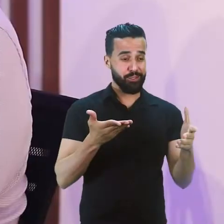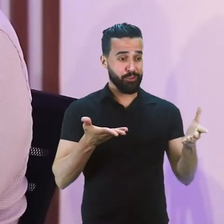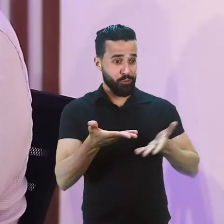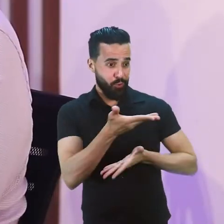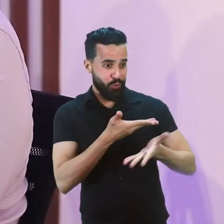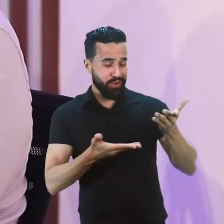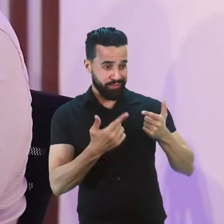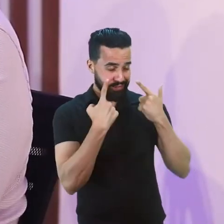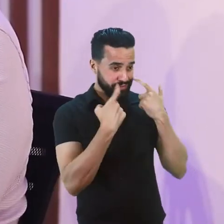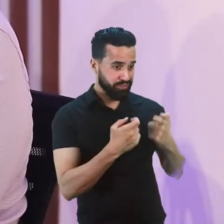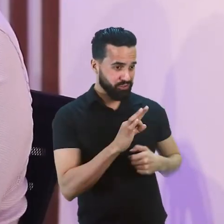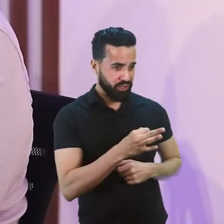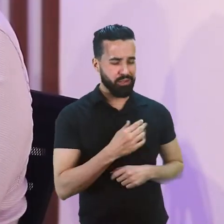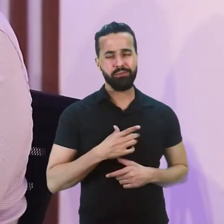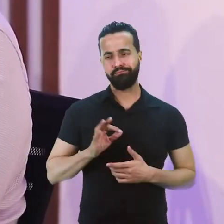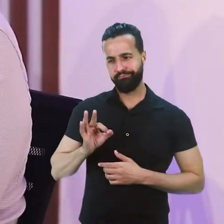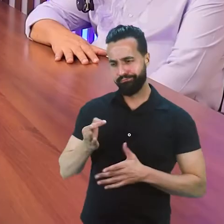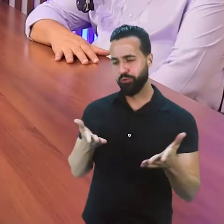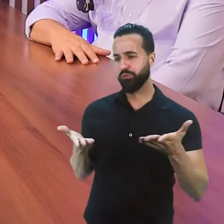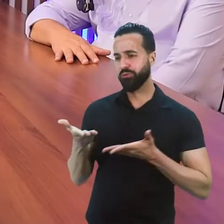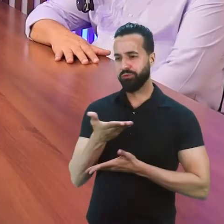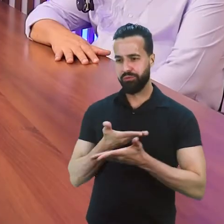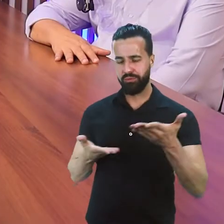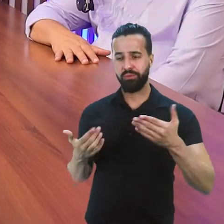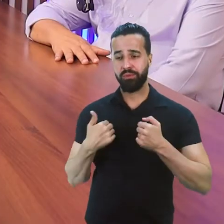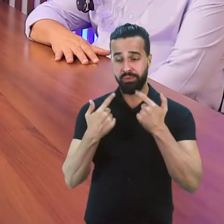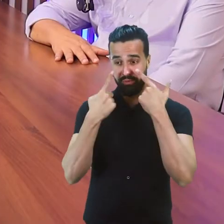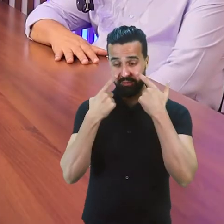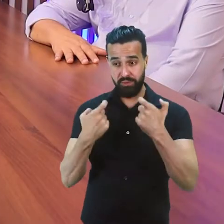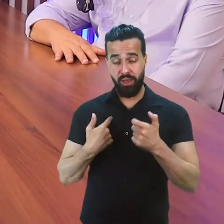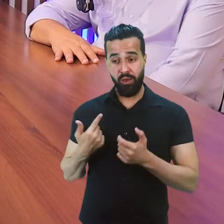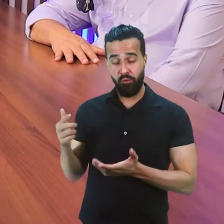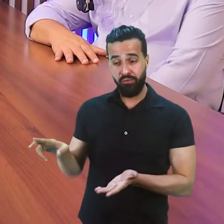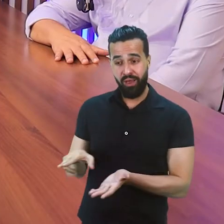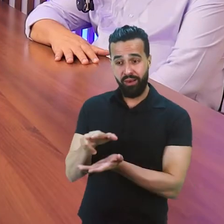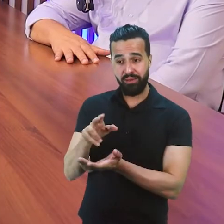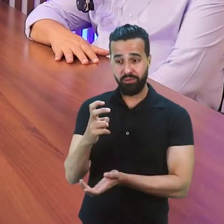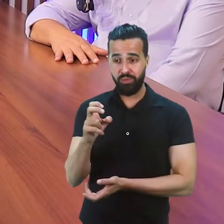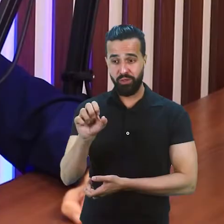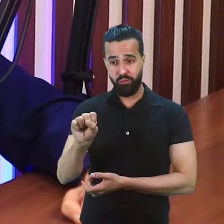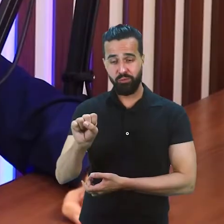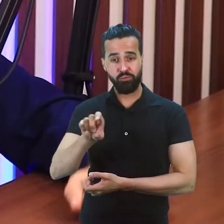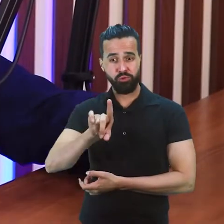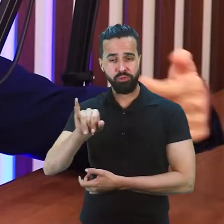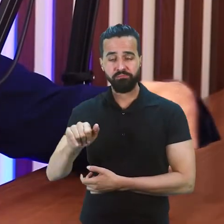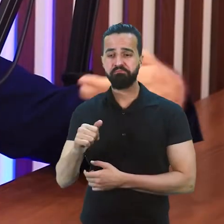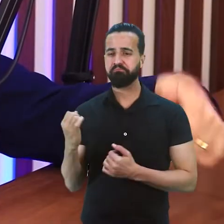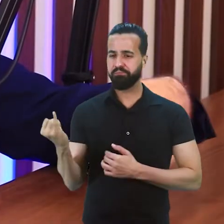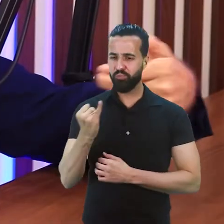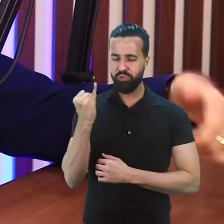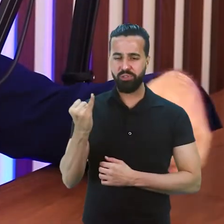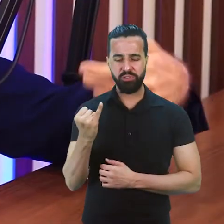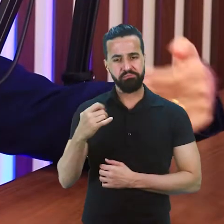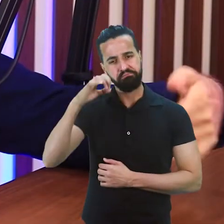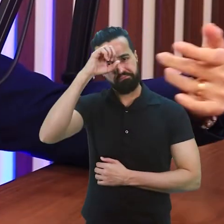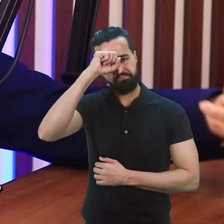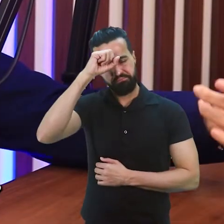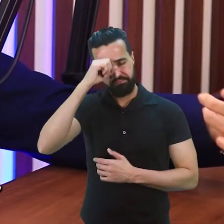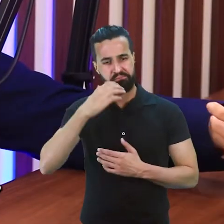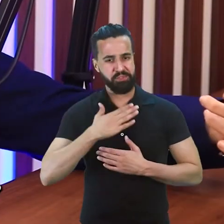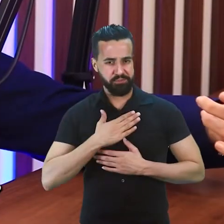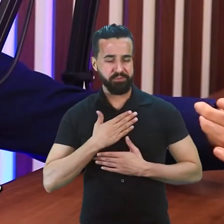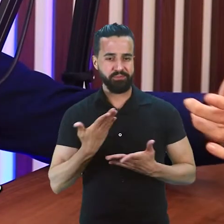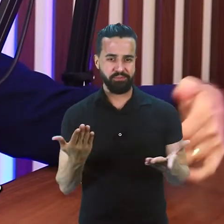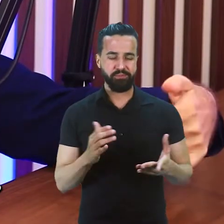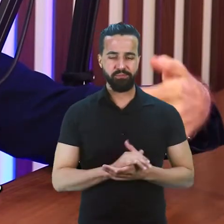bem interessante. Muito. O fato de eu ter ficado 58 dias lá foi muito bom para mim. E aí comecei a estudar sobre o direito da pessoa com deficiência e comecei